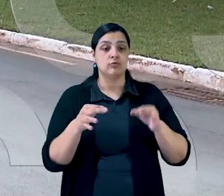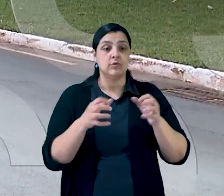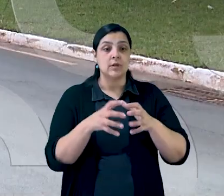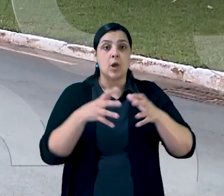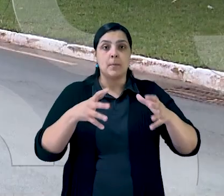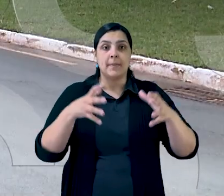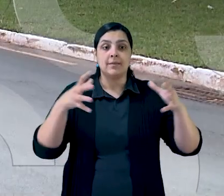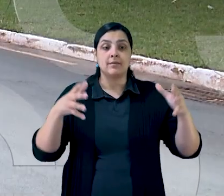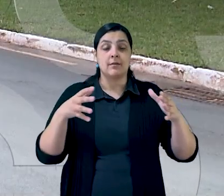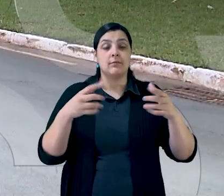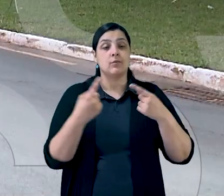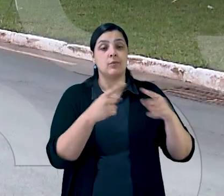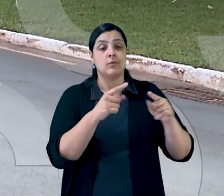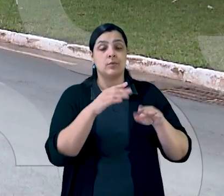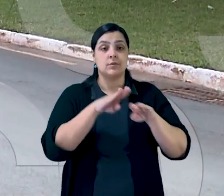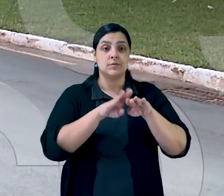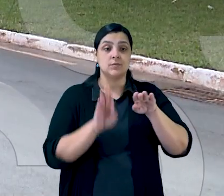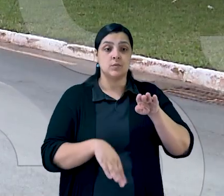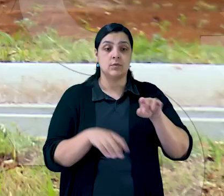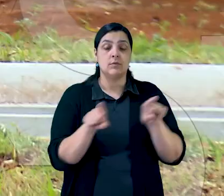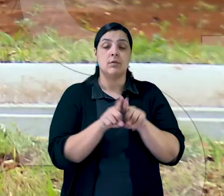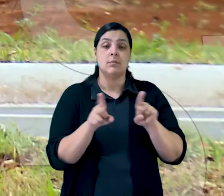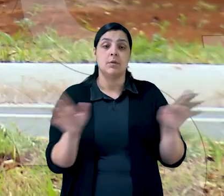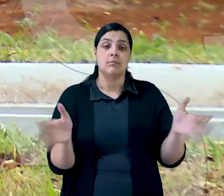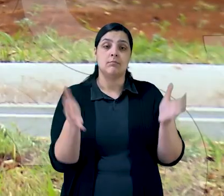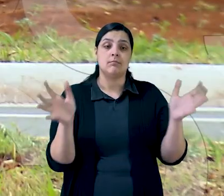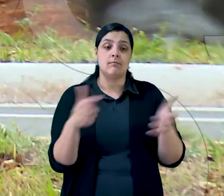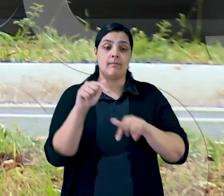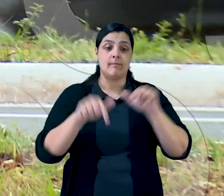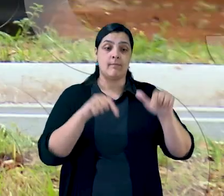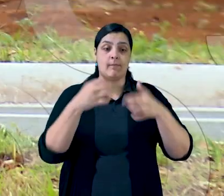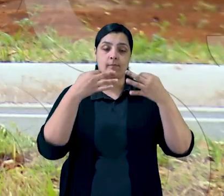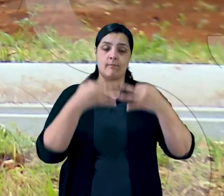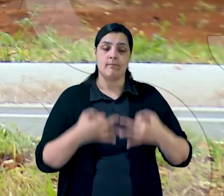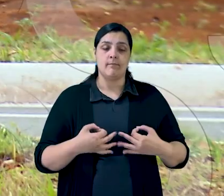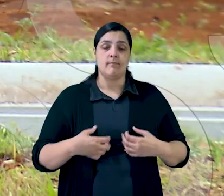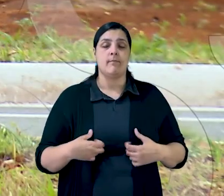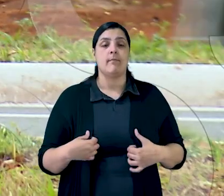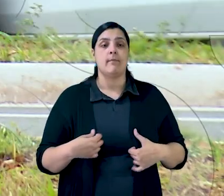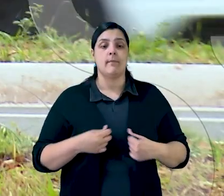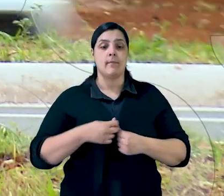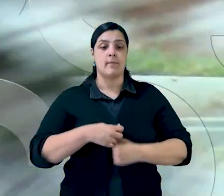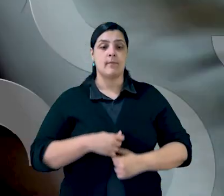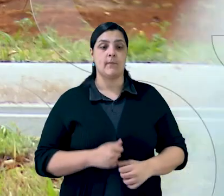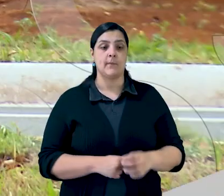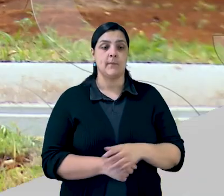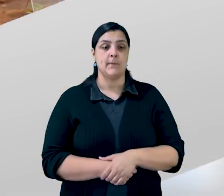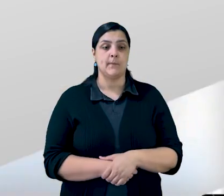acesso à justiça, combater desigualdades e promover oportunidades de trabalho digno.